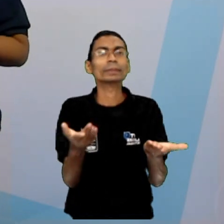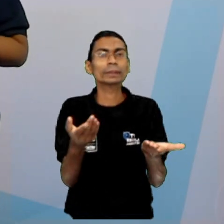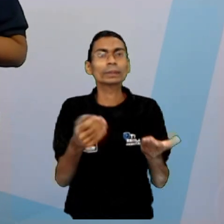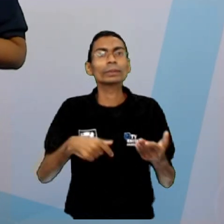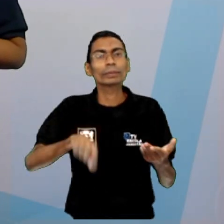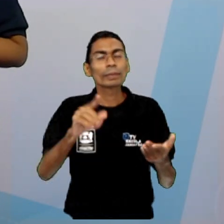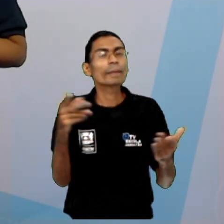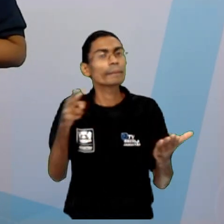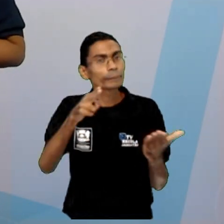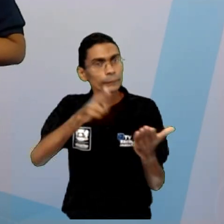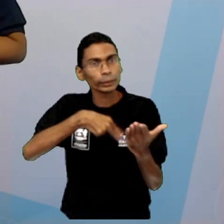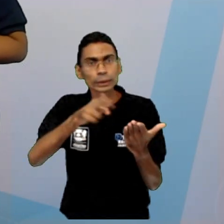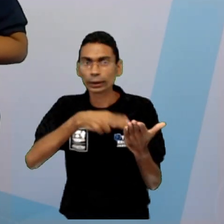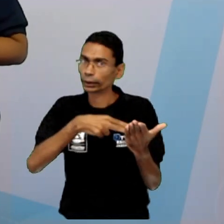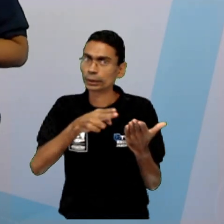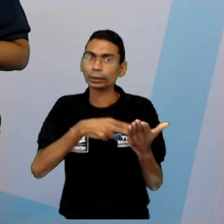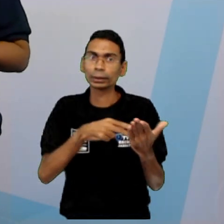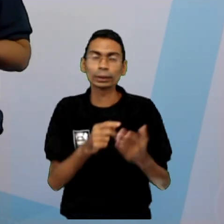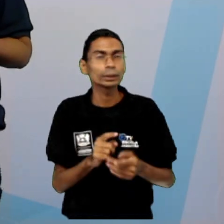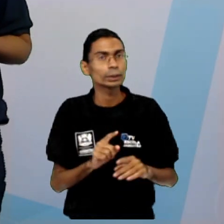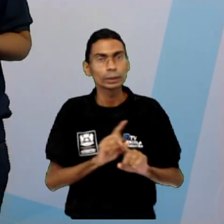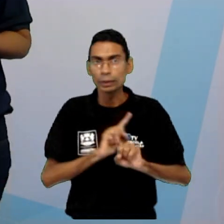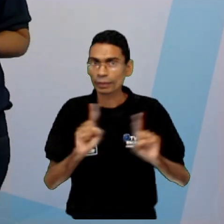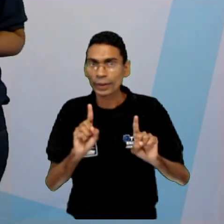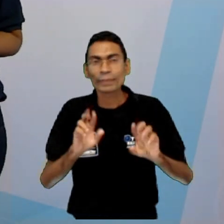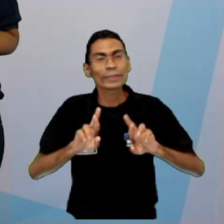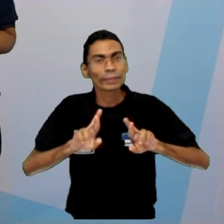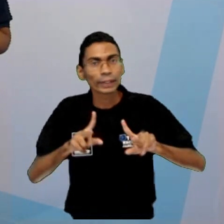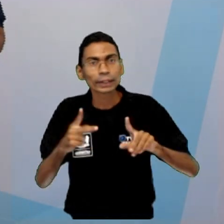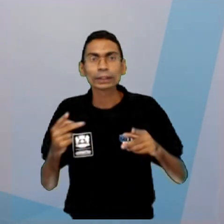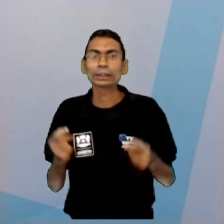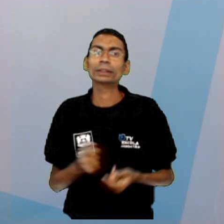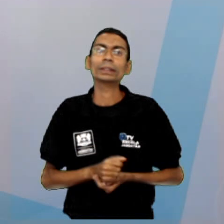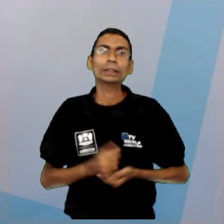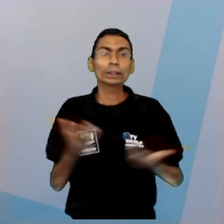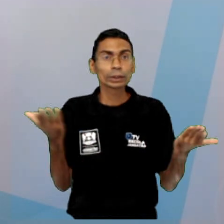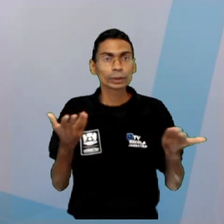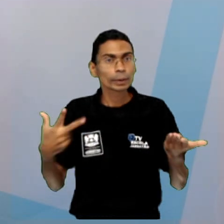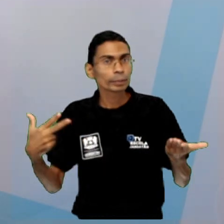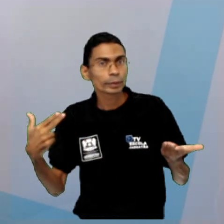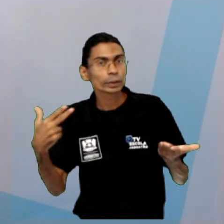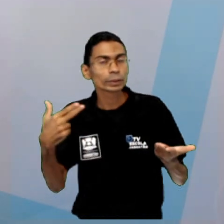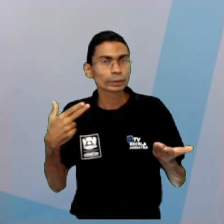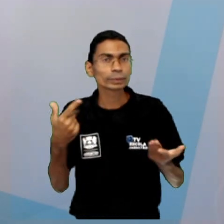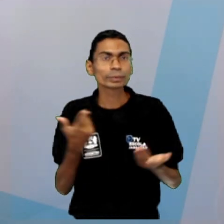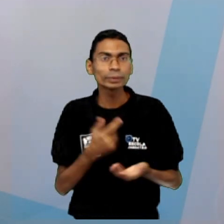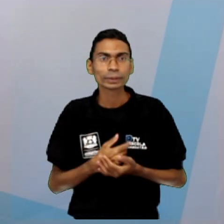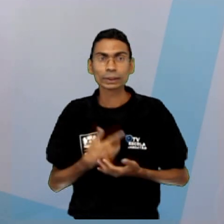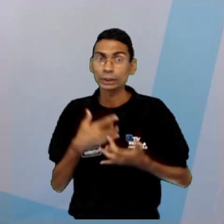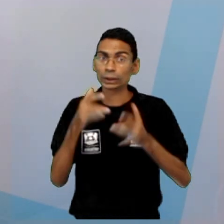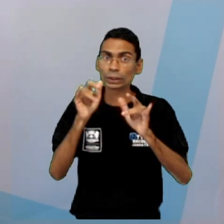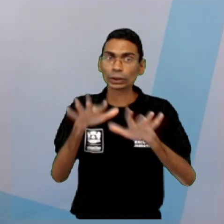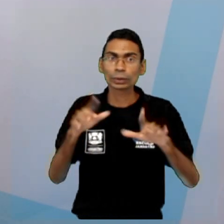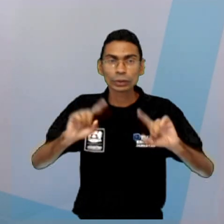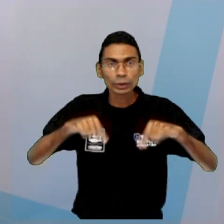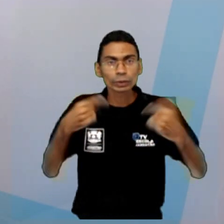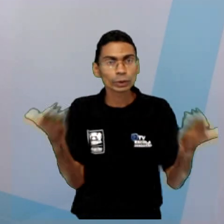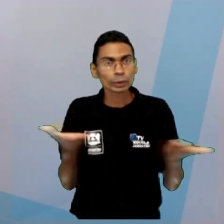pintar, não com pincel, vamos usar uma ferramenta não convencional. Essa semana eu gostaria de deixar o desafio de que vocês